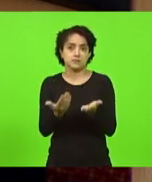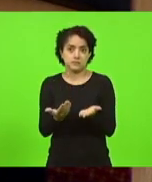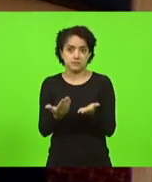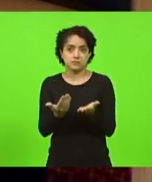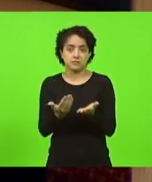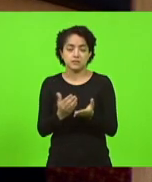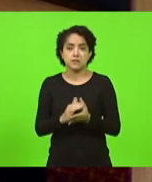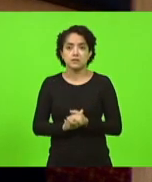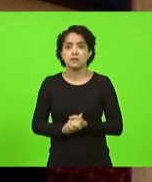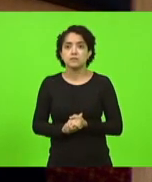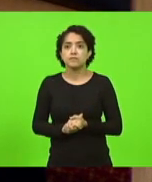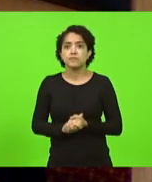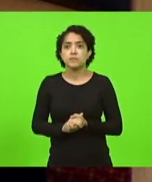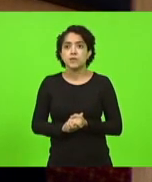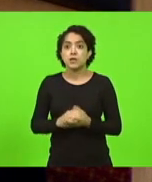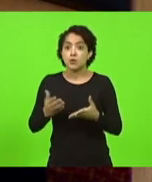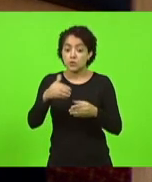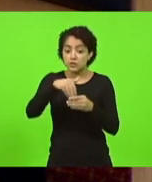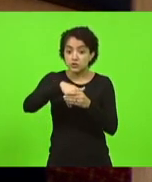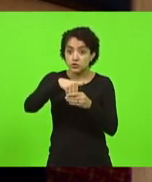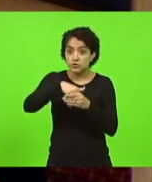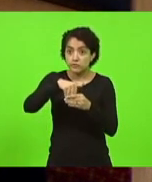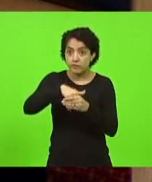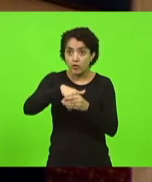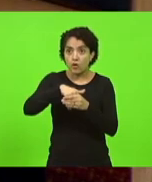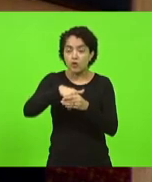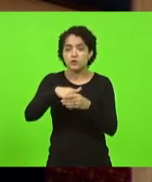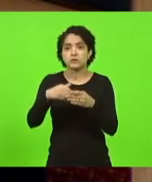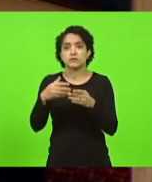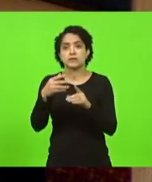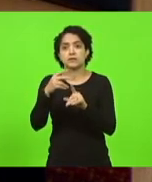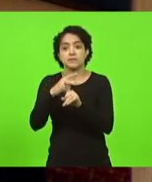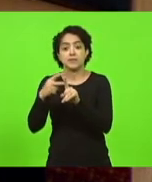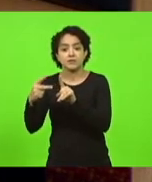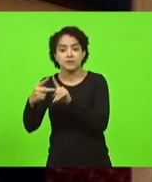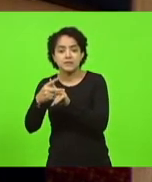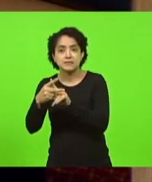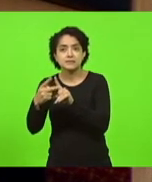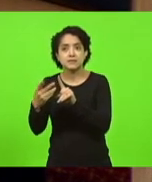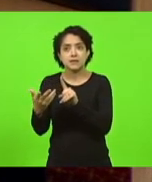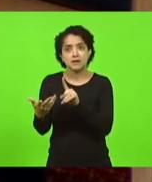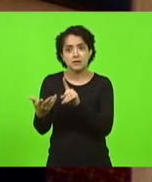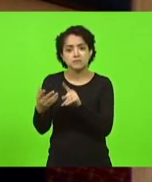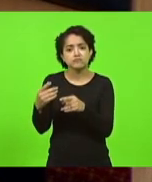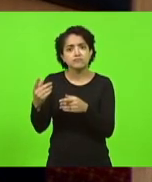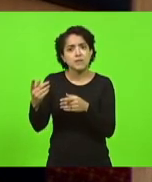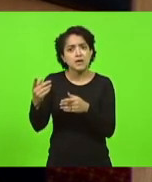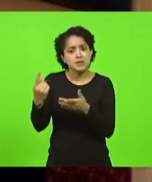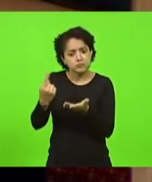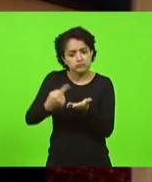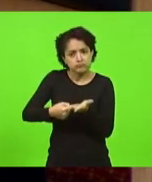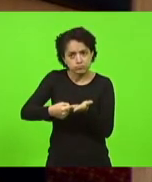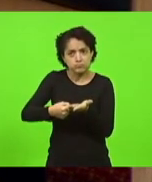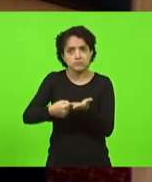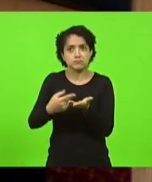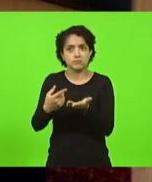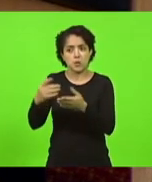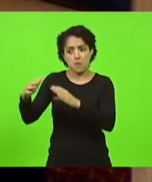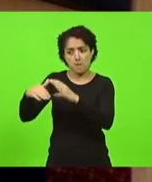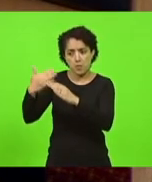quando nós votamos aqui a questão previdenciária, o governo assumiu um compromisso conosco de mandar, então, um projeto de lei